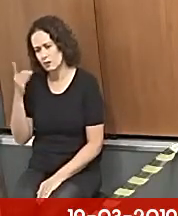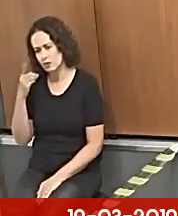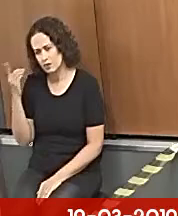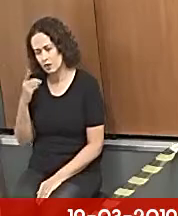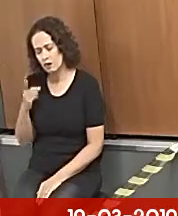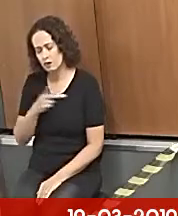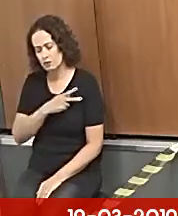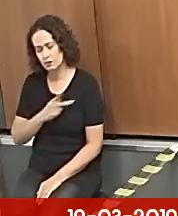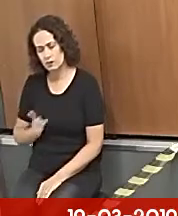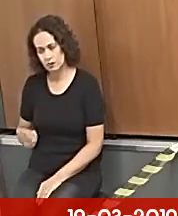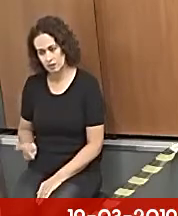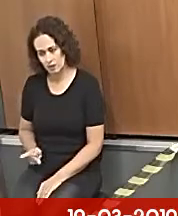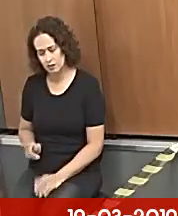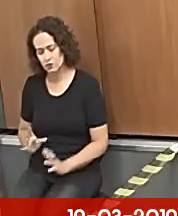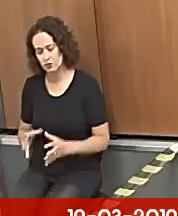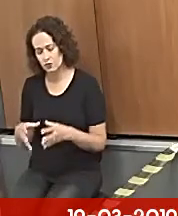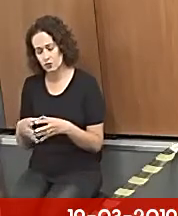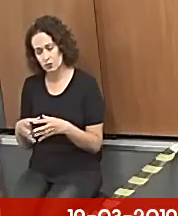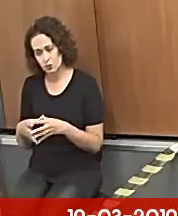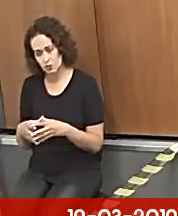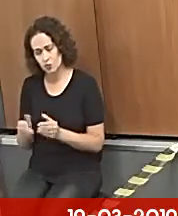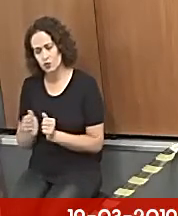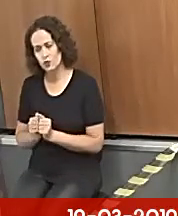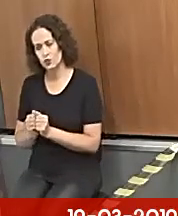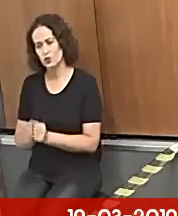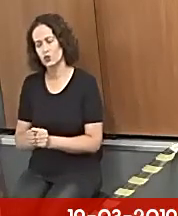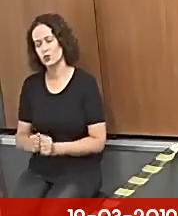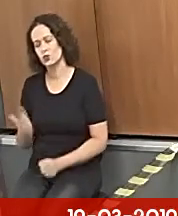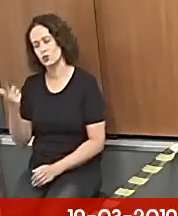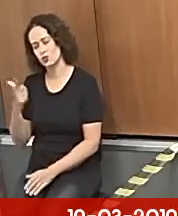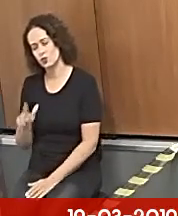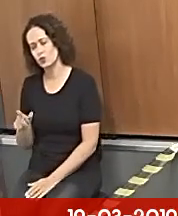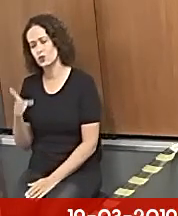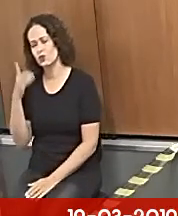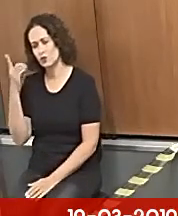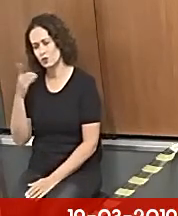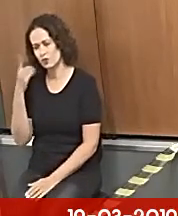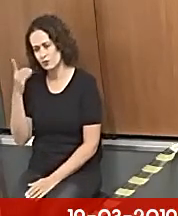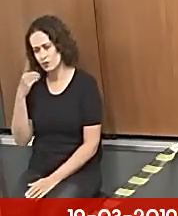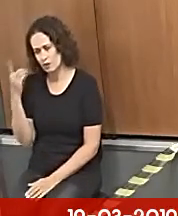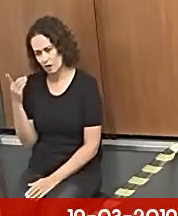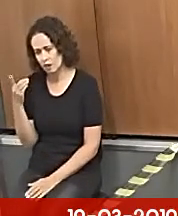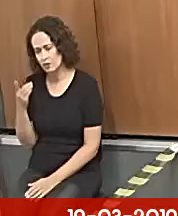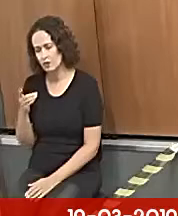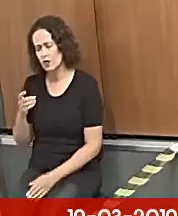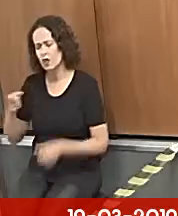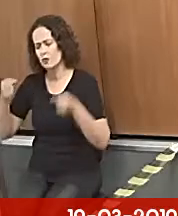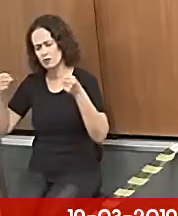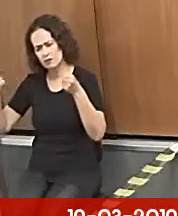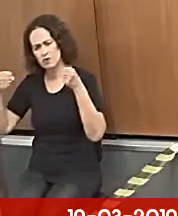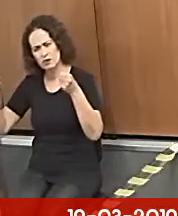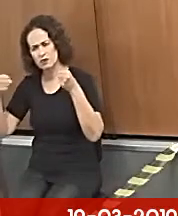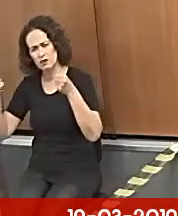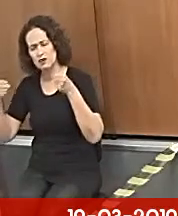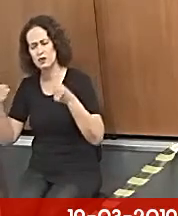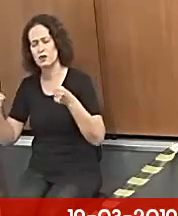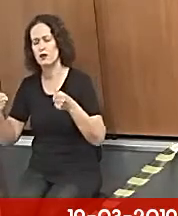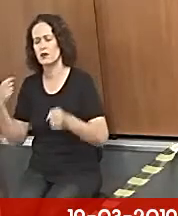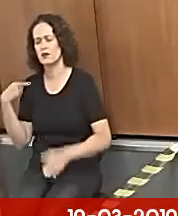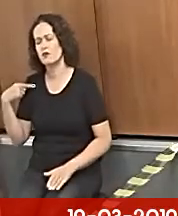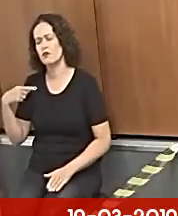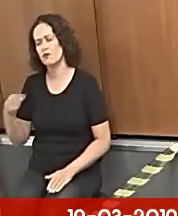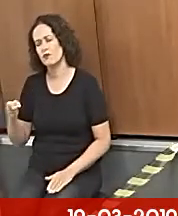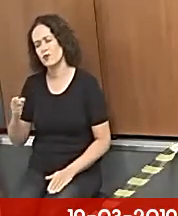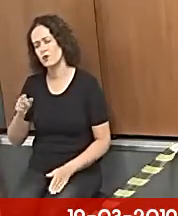comissão e ele junto com os outros deputados da comissão fizemos umas manifestações fomos até a cidade administrativa